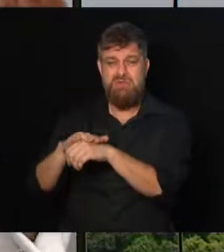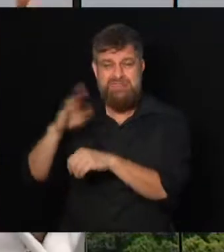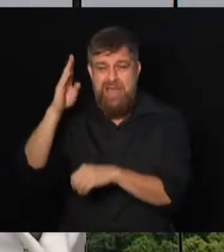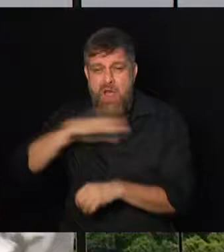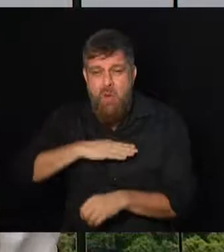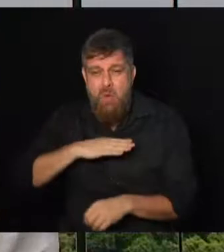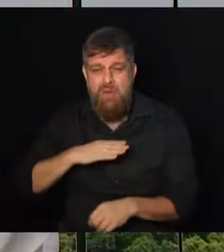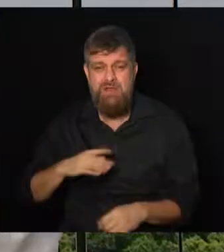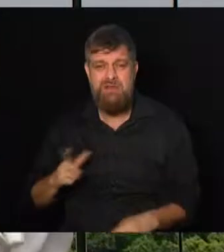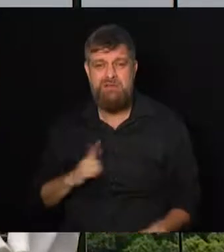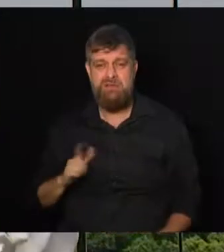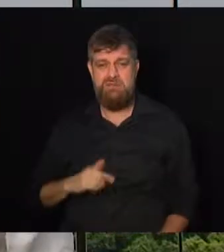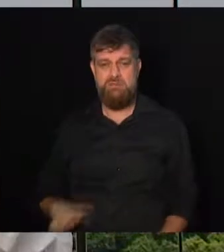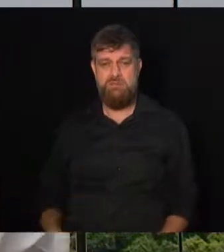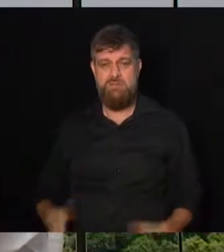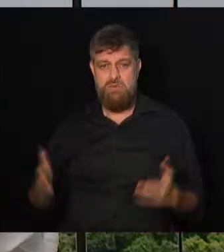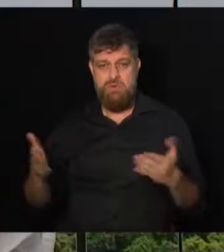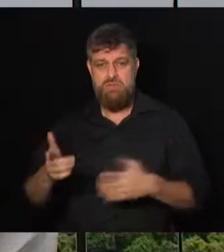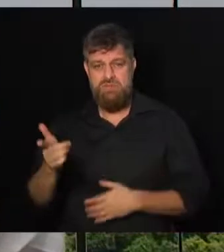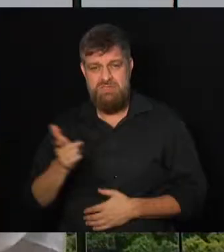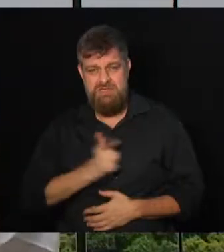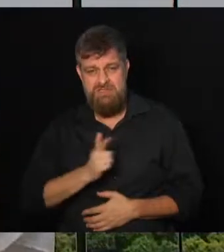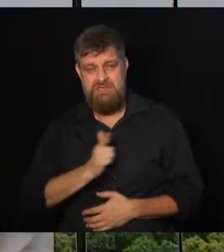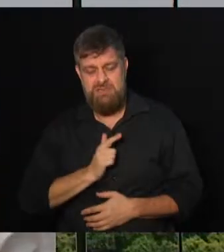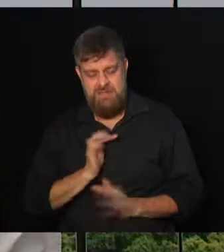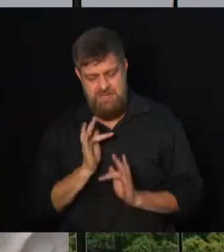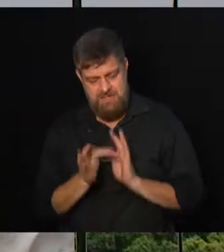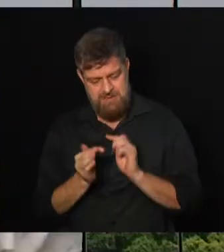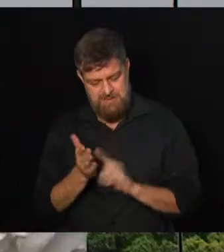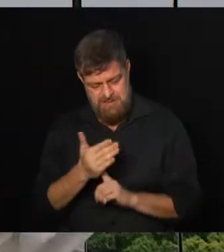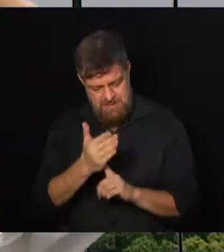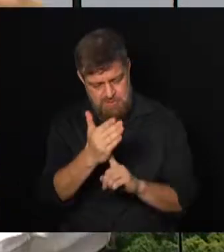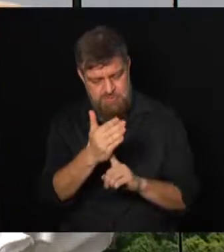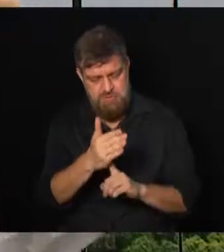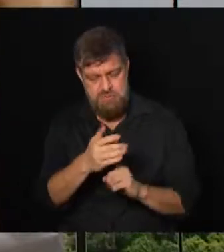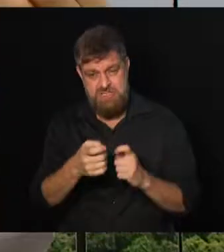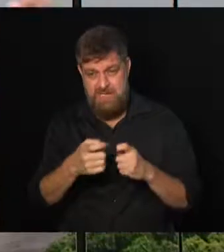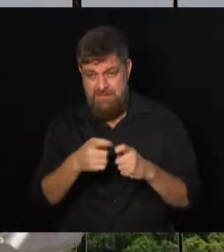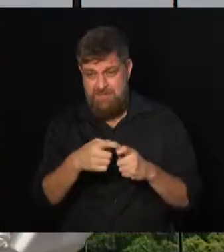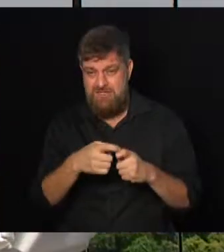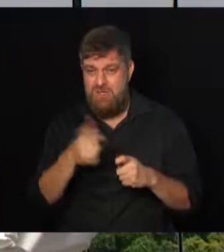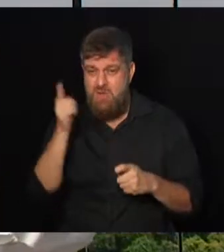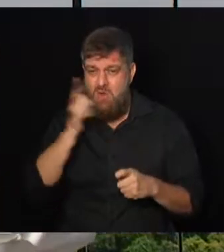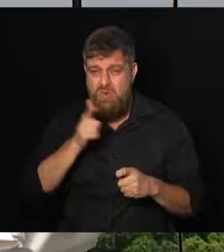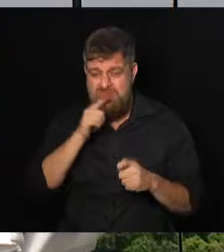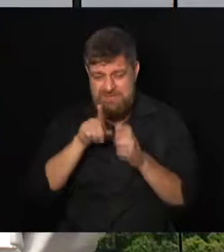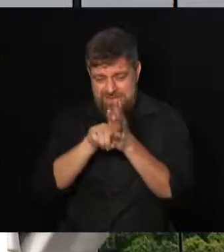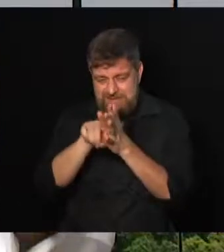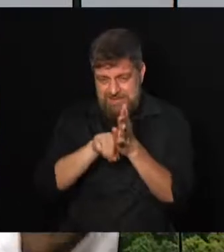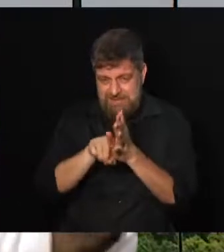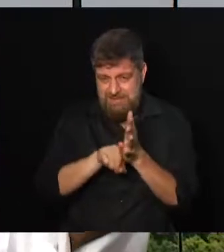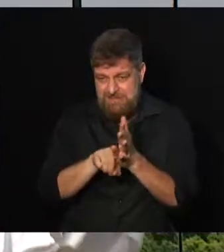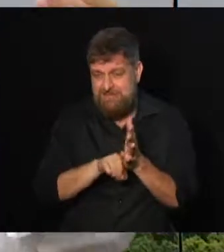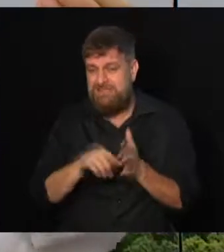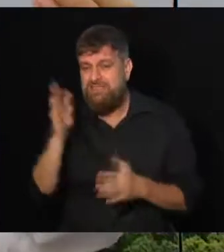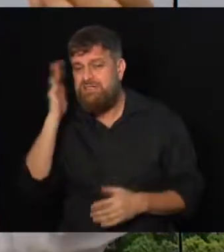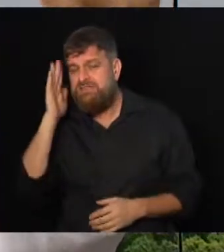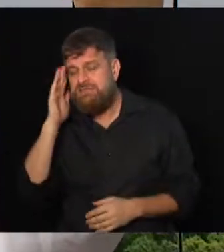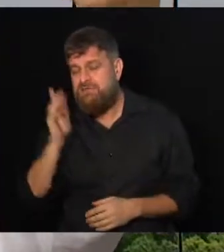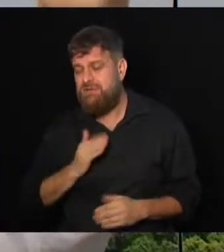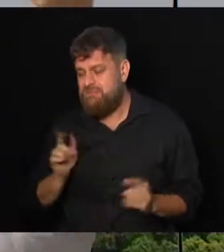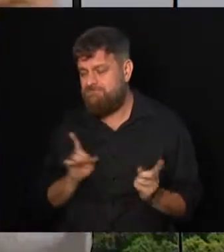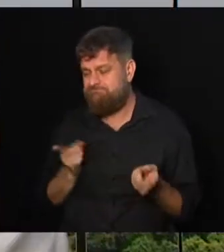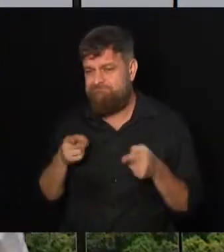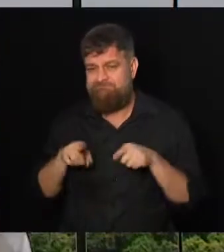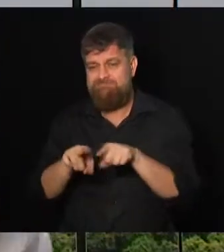Não falava. Graças a Deus, hoje nós temos a tecnologia da medicina, hoje você consegue dosar, né? Coincidentemente, esse